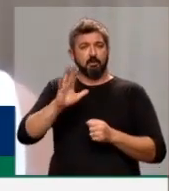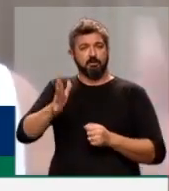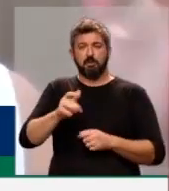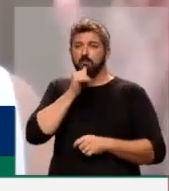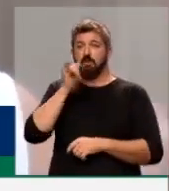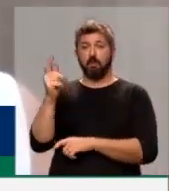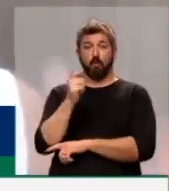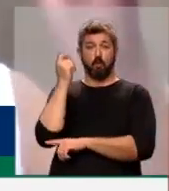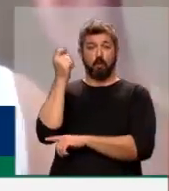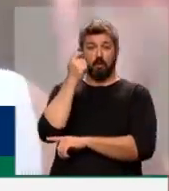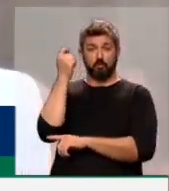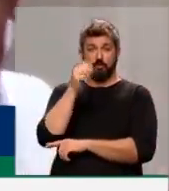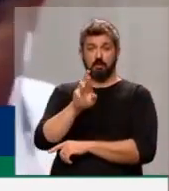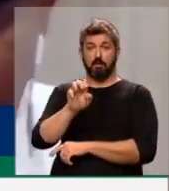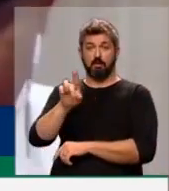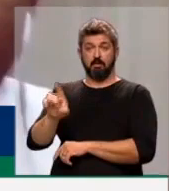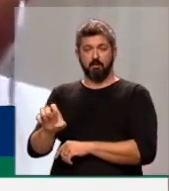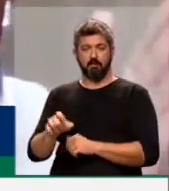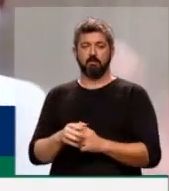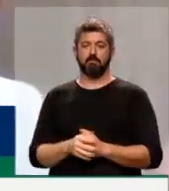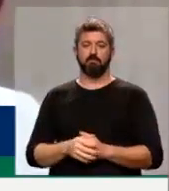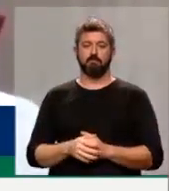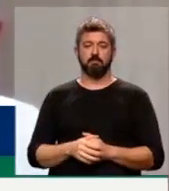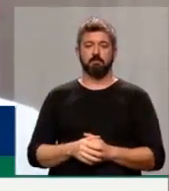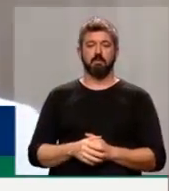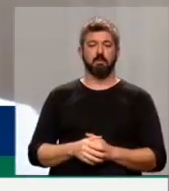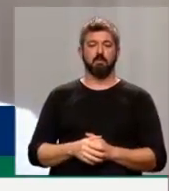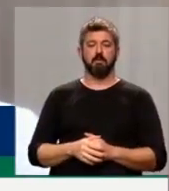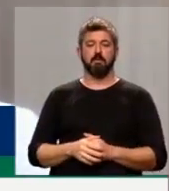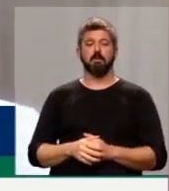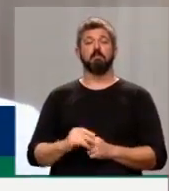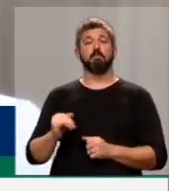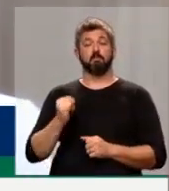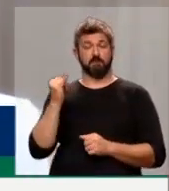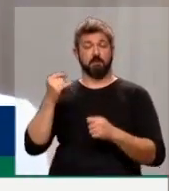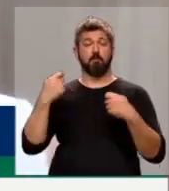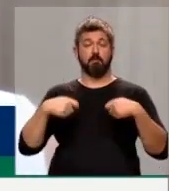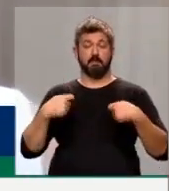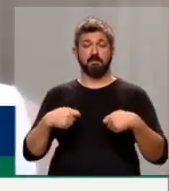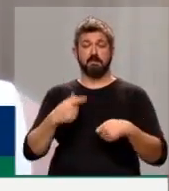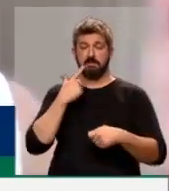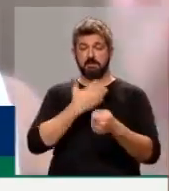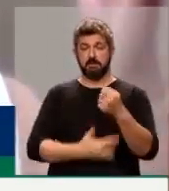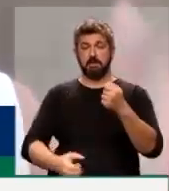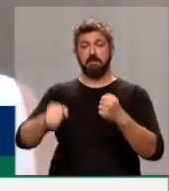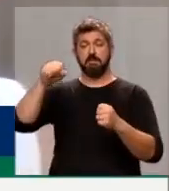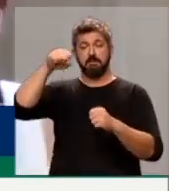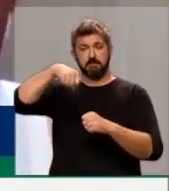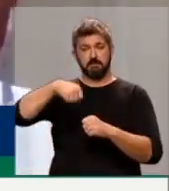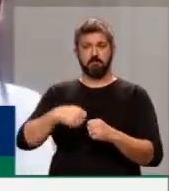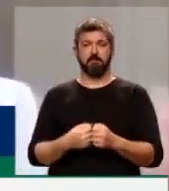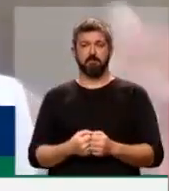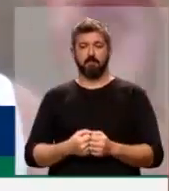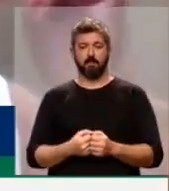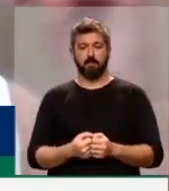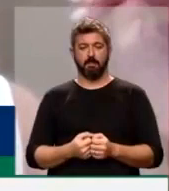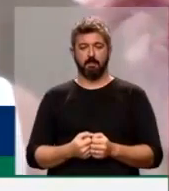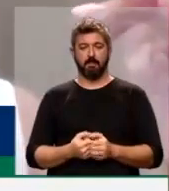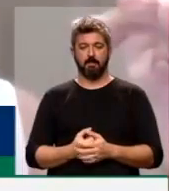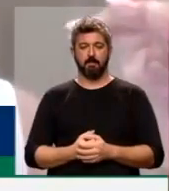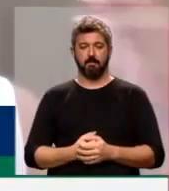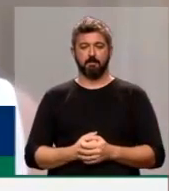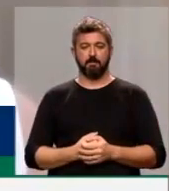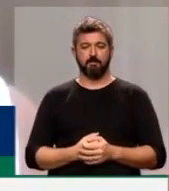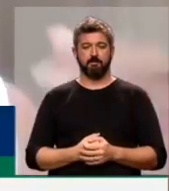do Sul, da rede, para os falcêmicos, é fundamental ter sangue. Ok? Então, pronto-socorro.